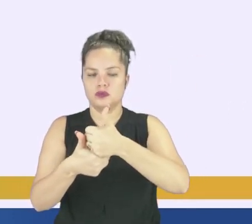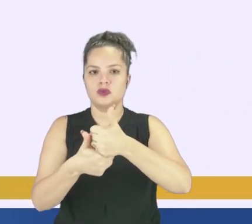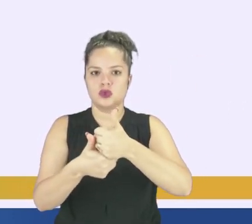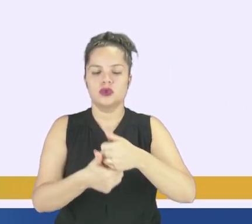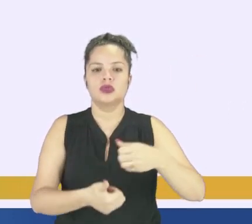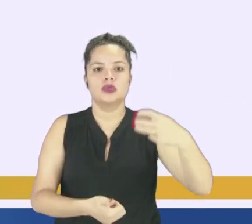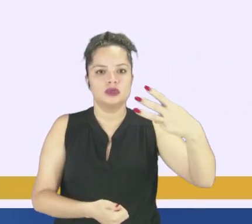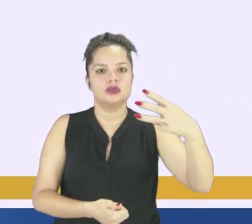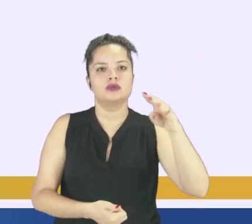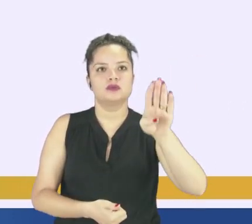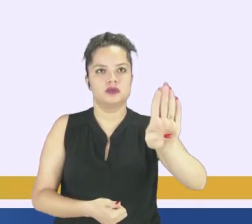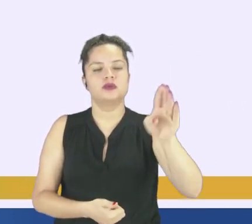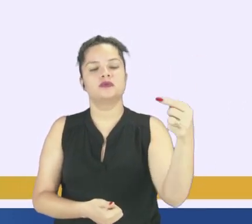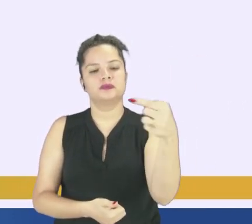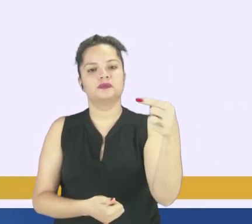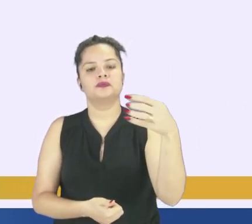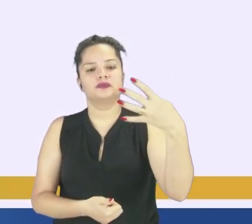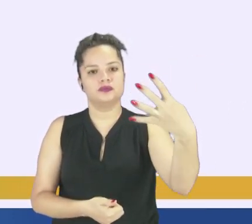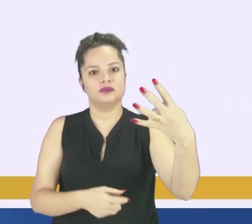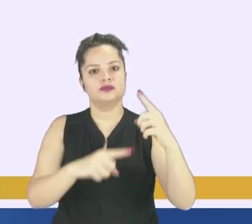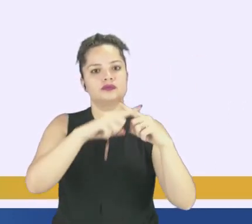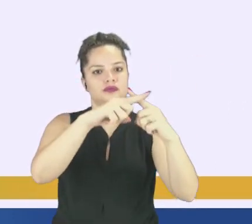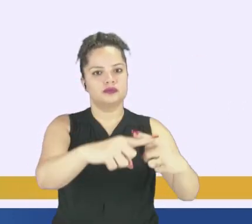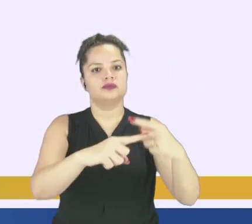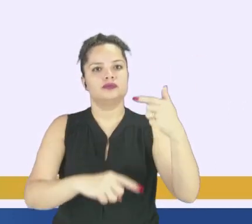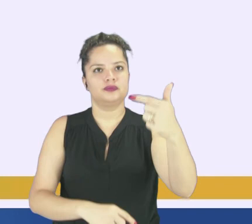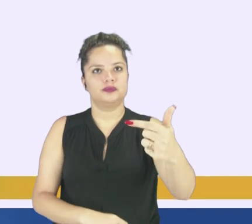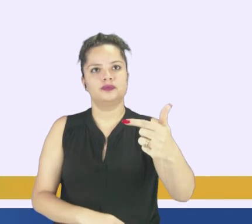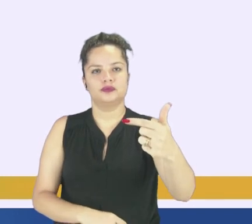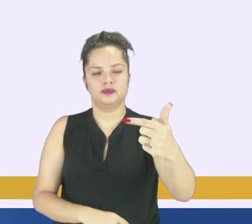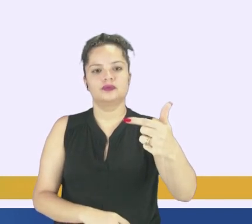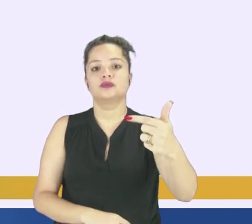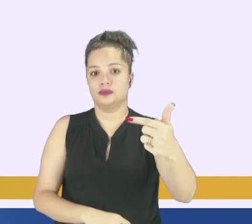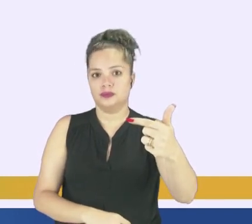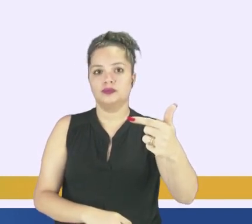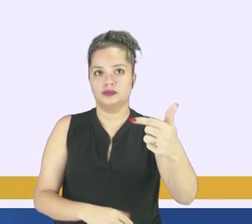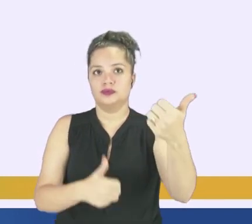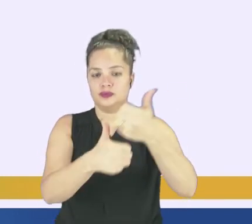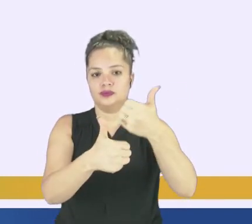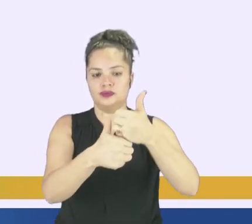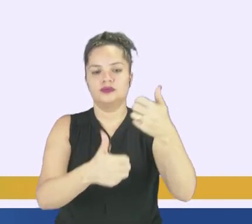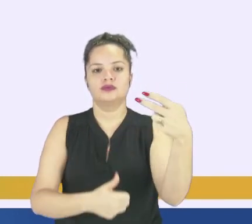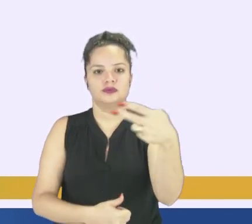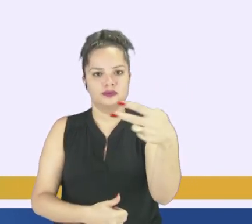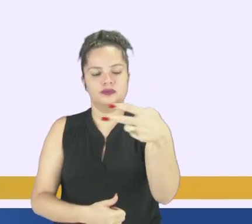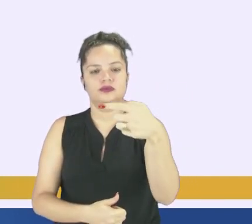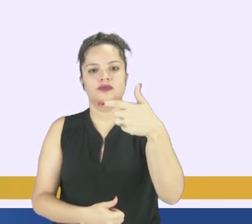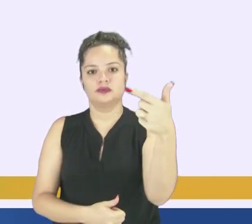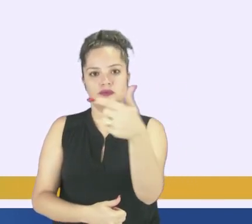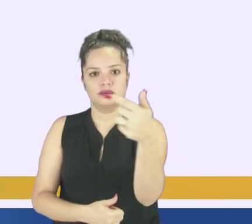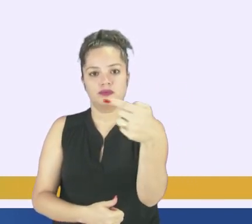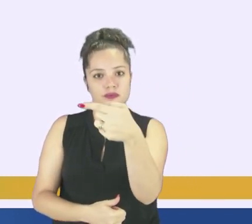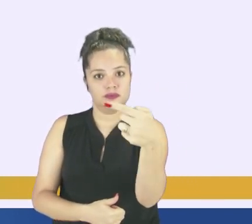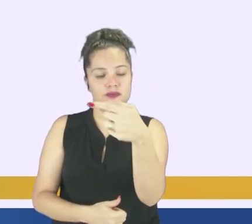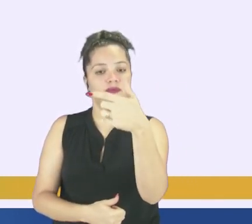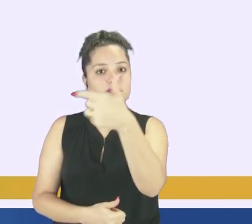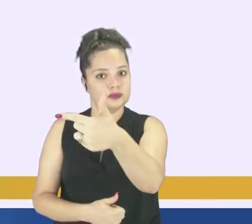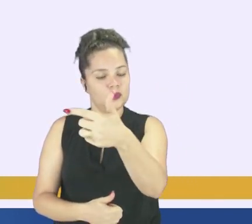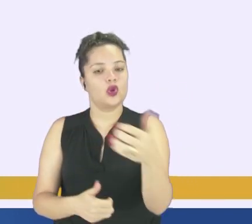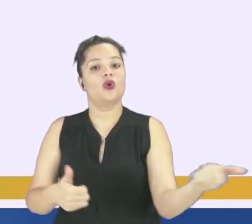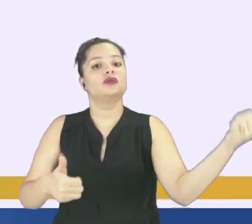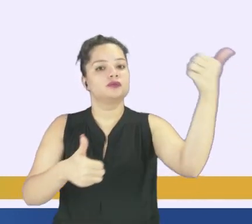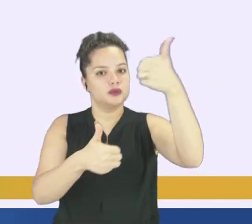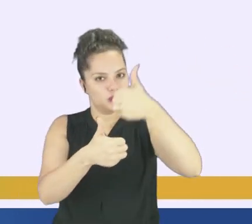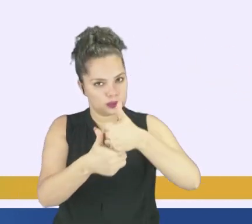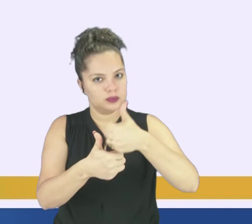forma, 3b menos 4 vezes a, que agora é 2, igual a menos 2. Novamente a gente